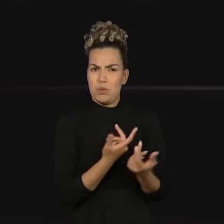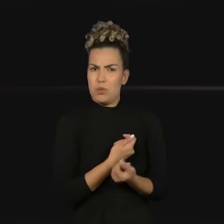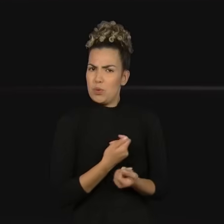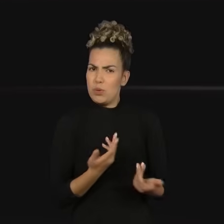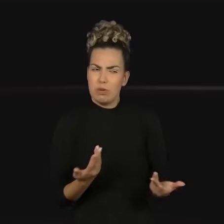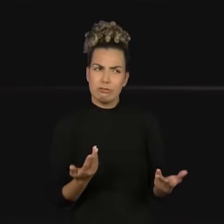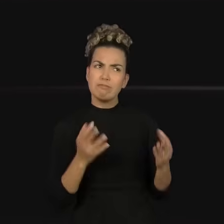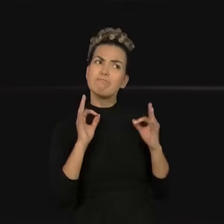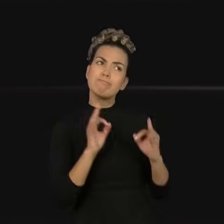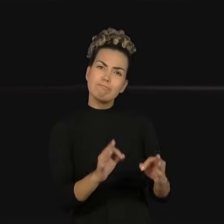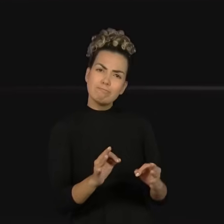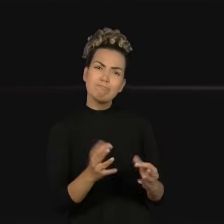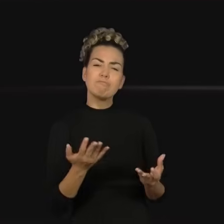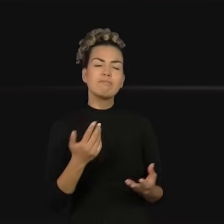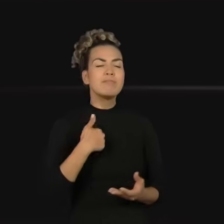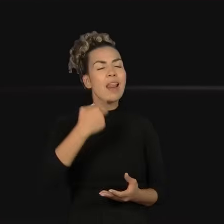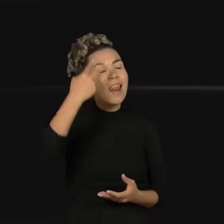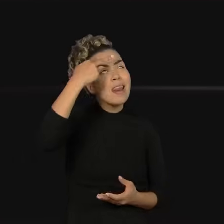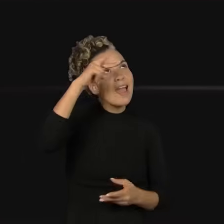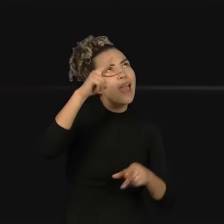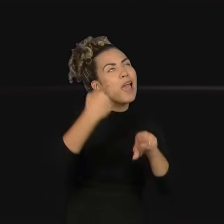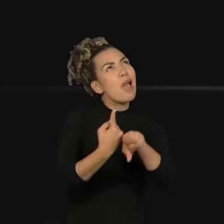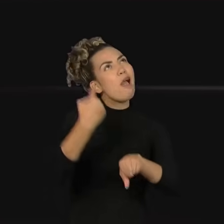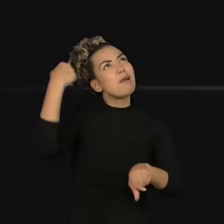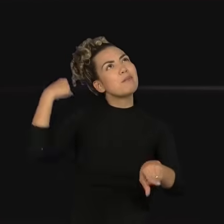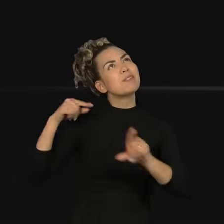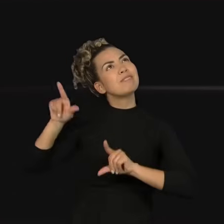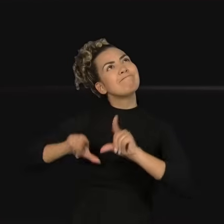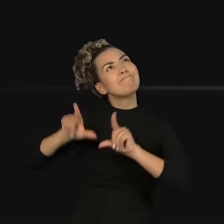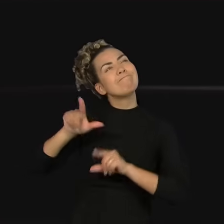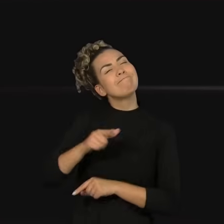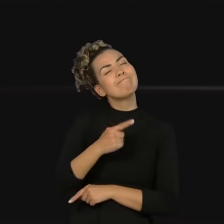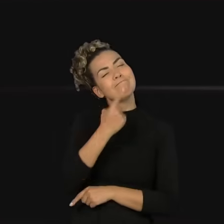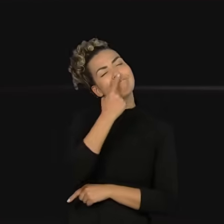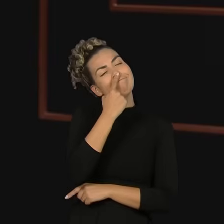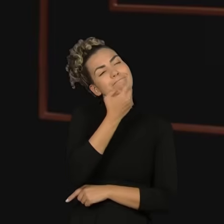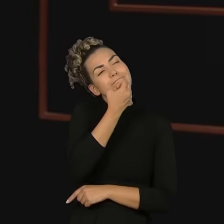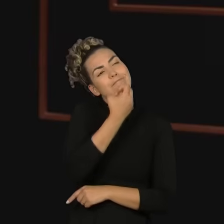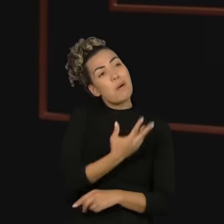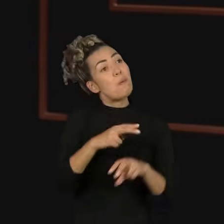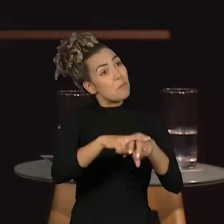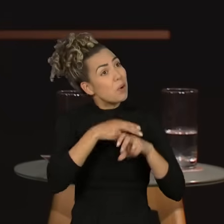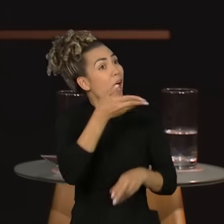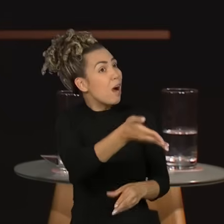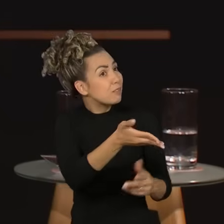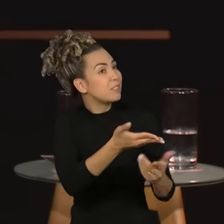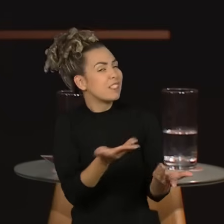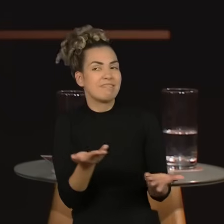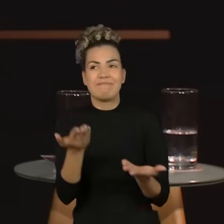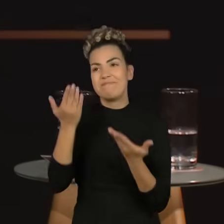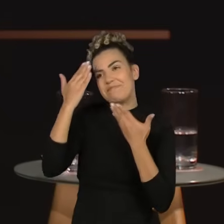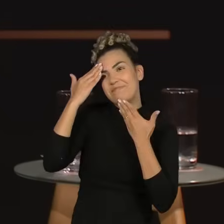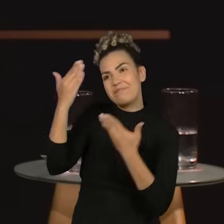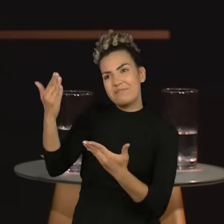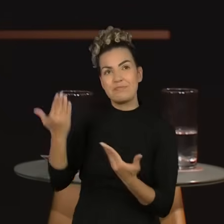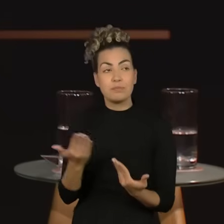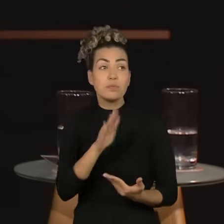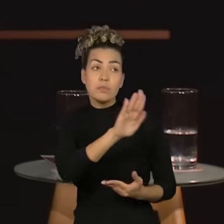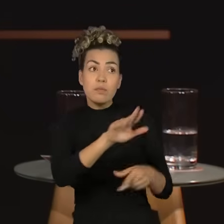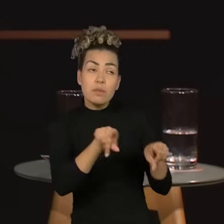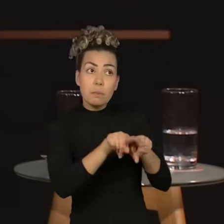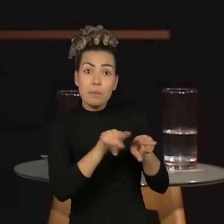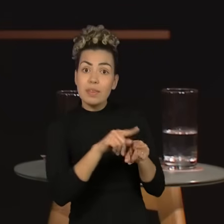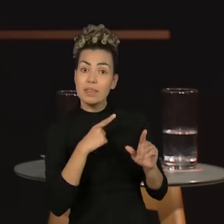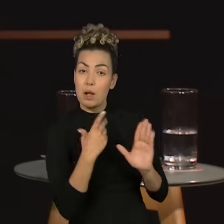tem essa memória afetiva de todos esses programas e muito graças a você. Parabéns. Tá, obrigado. Flávio, no belíssimo livro